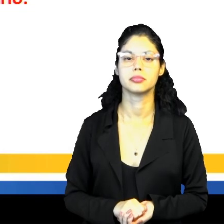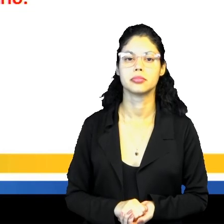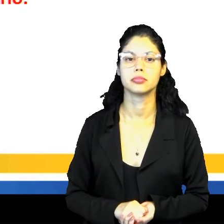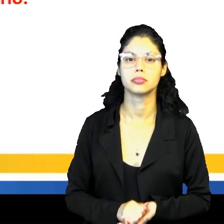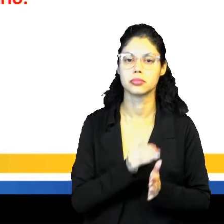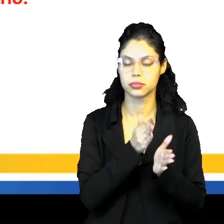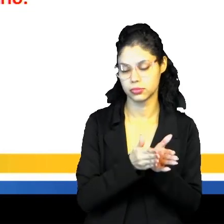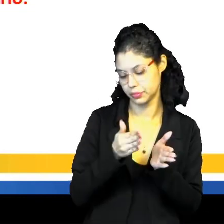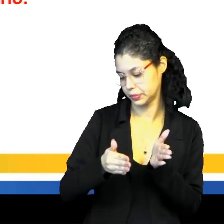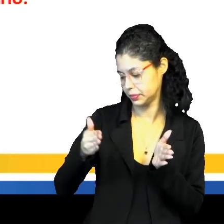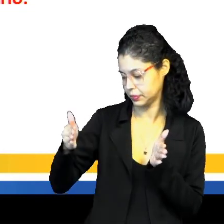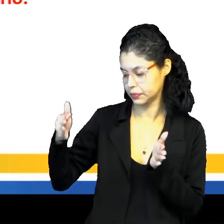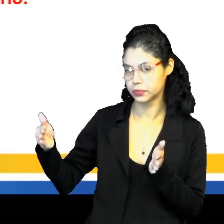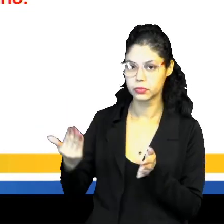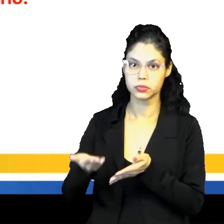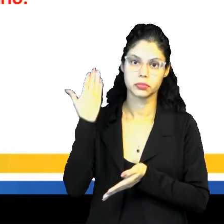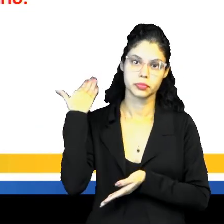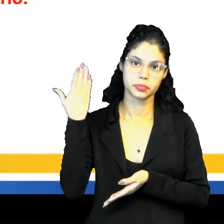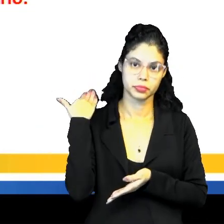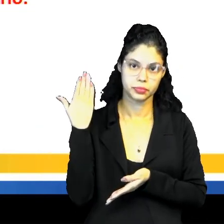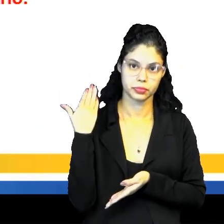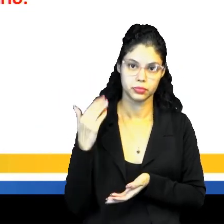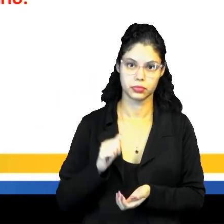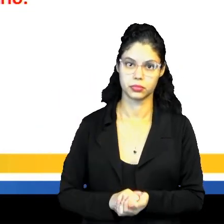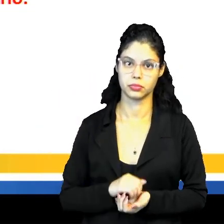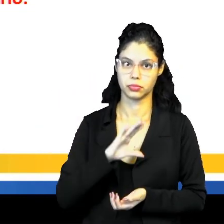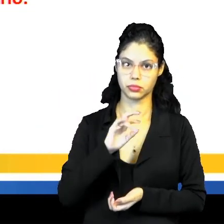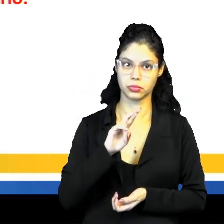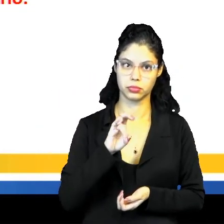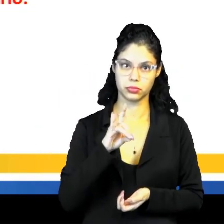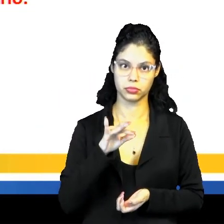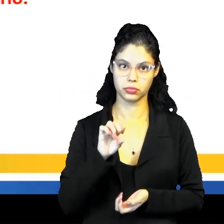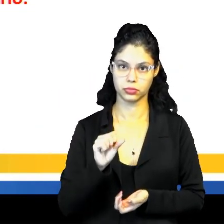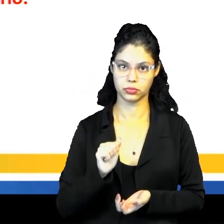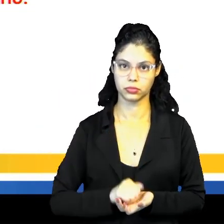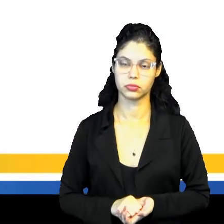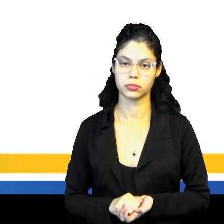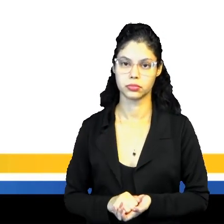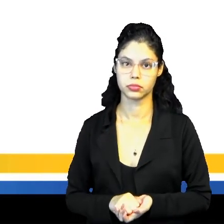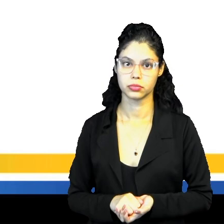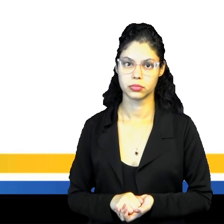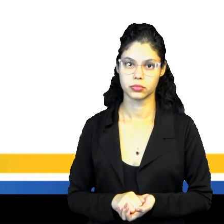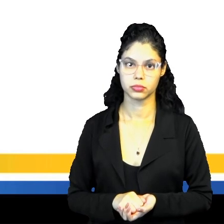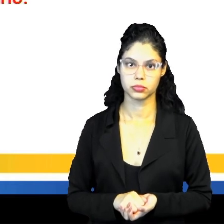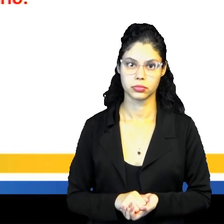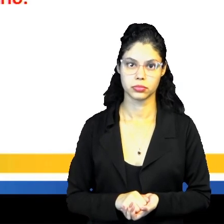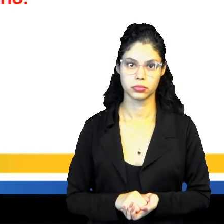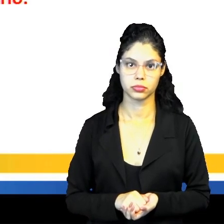ordem cronológica, né? De acordo com o passado de Carlos. Tá, galerinha?